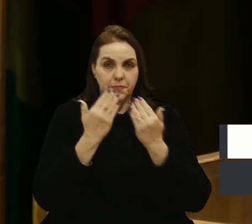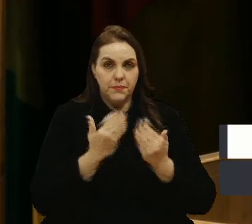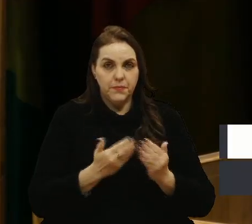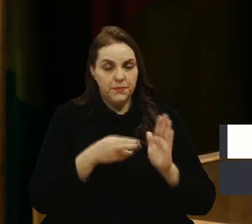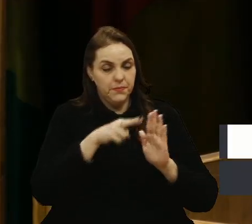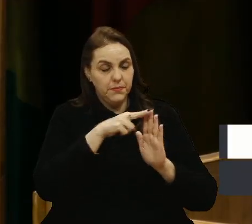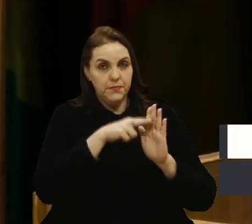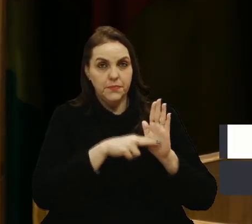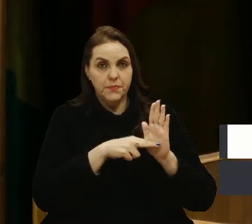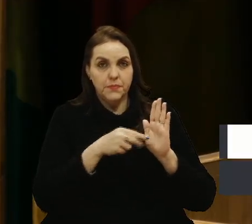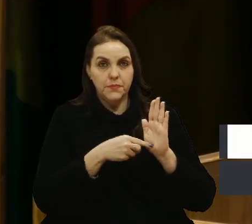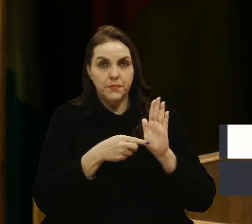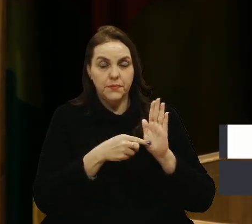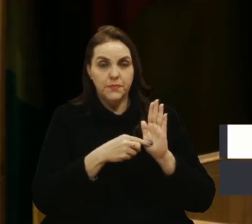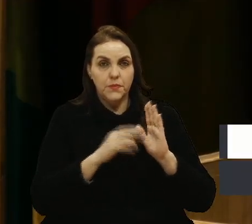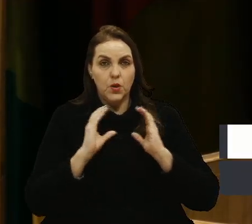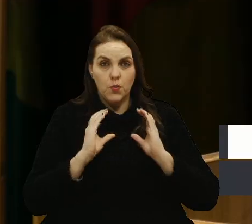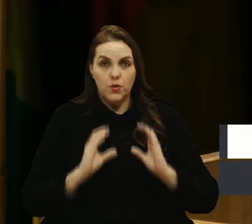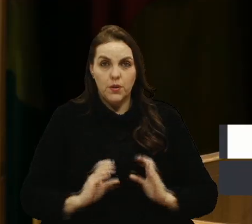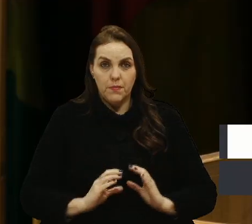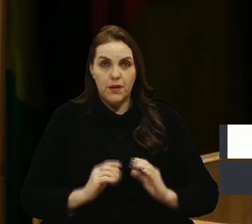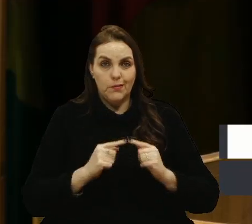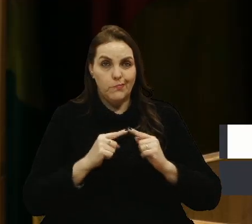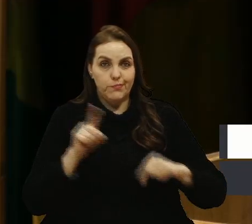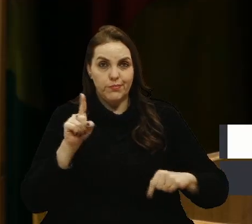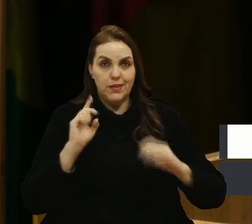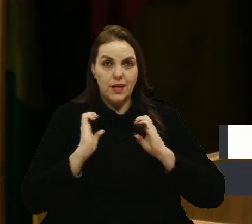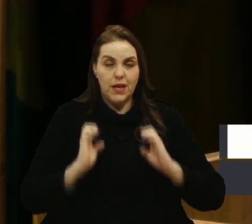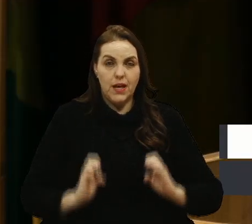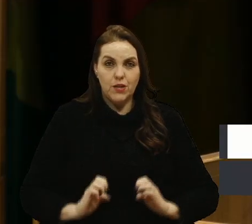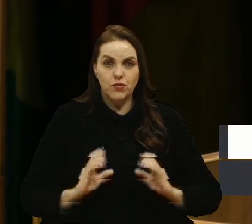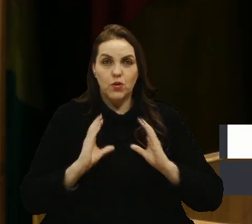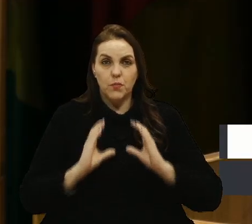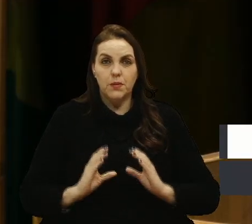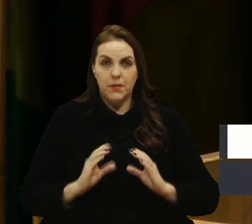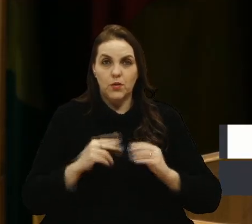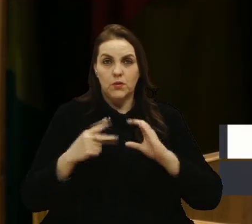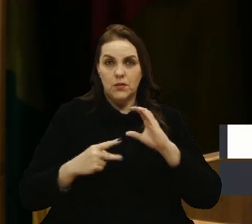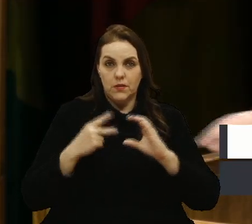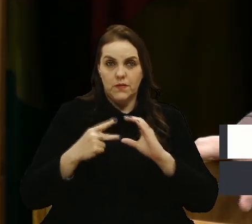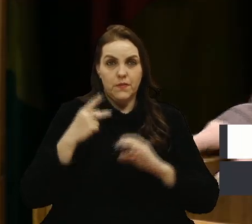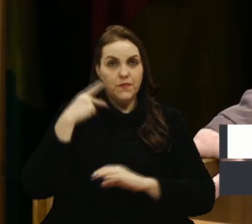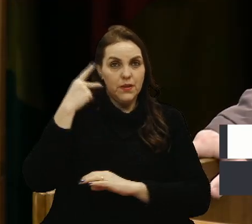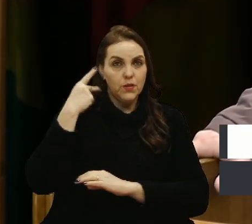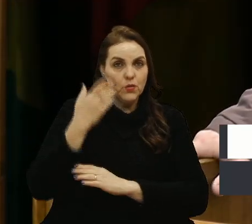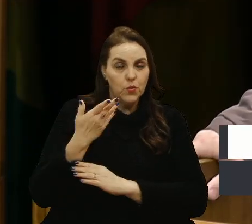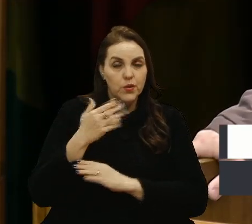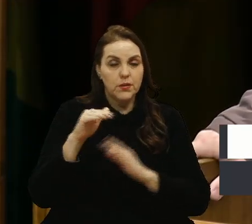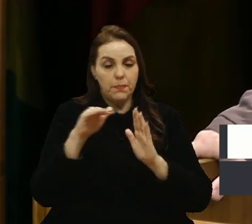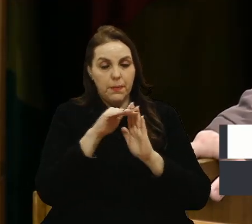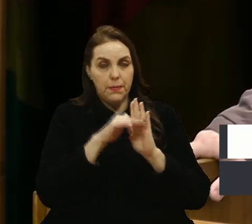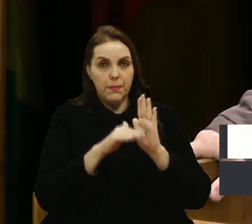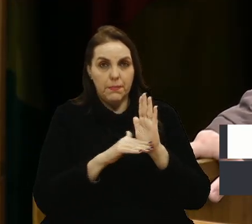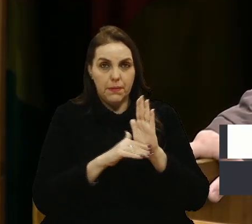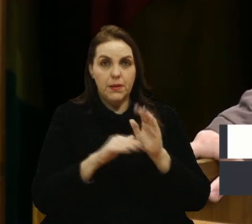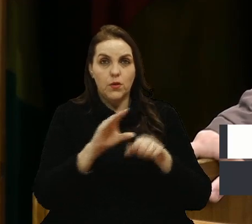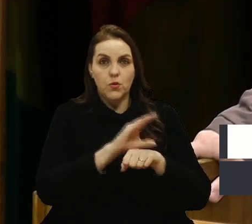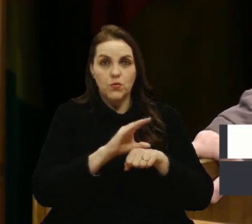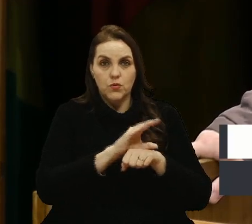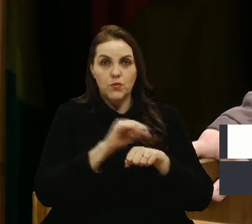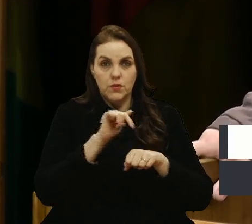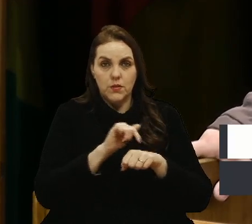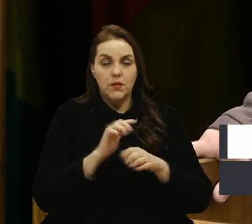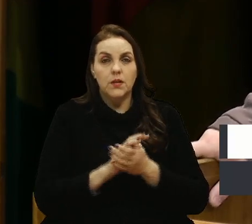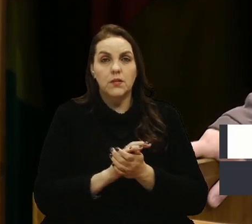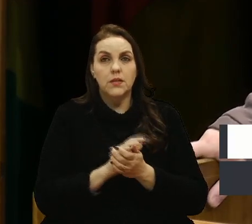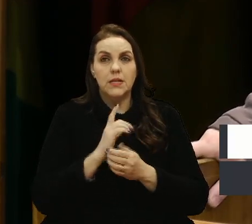normativa acerca das condutas incompatíveis com a ética e o decoro parlamentar, em respeito aos princípios da constitucionalidade, em especial a